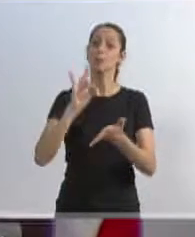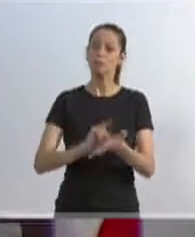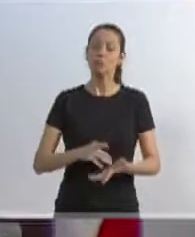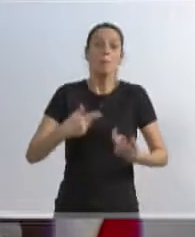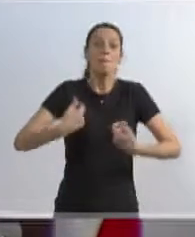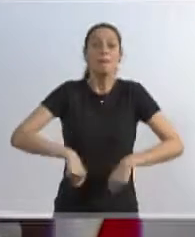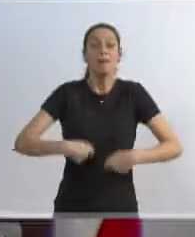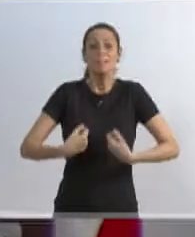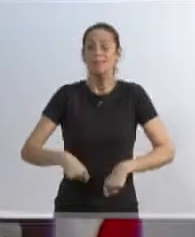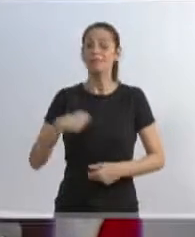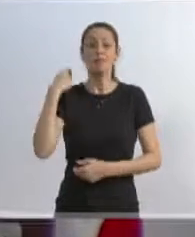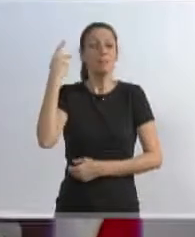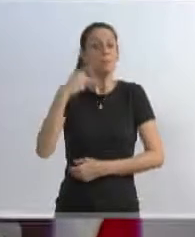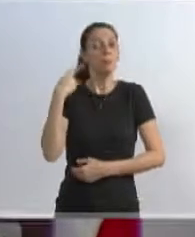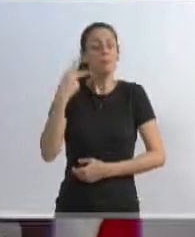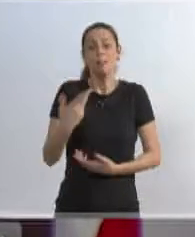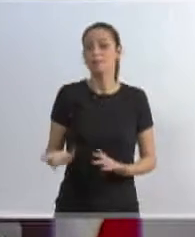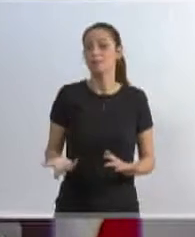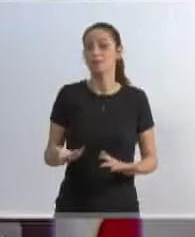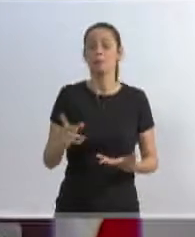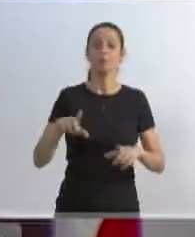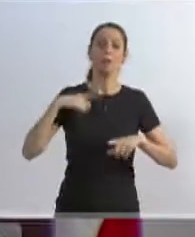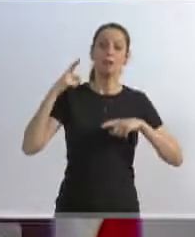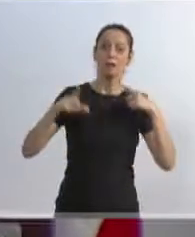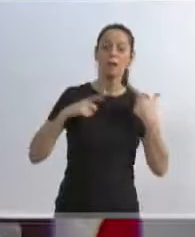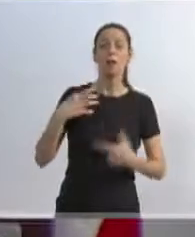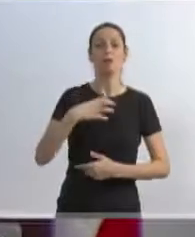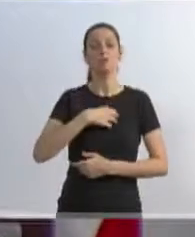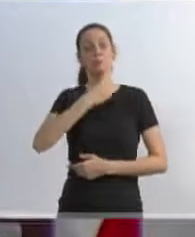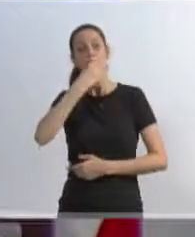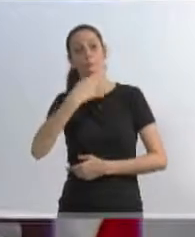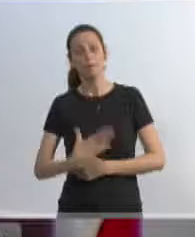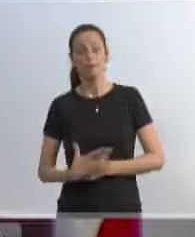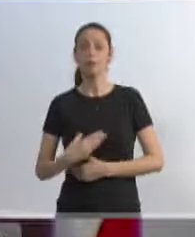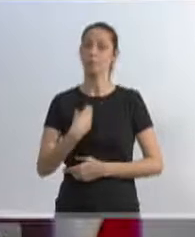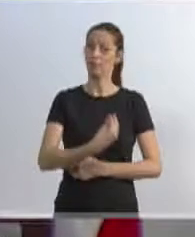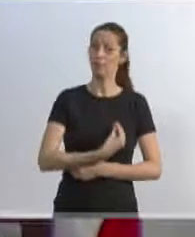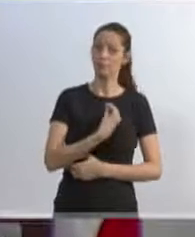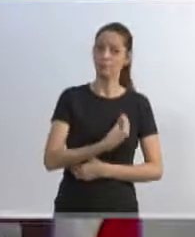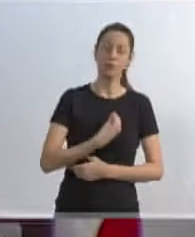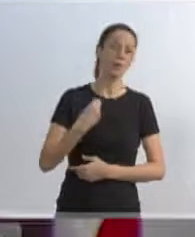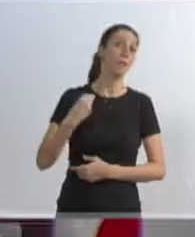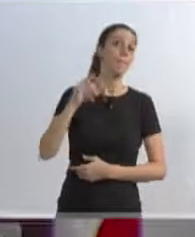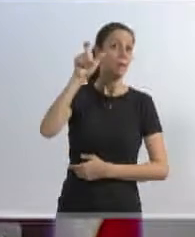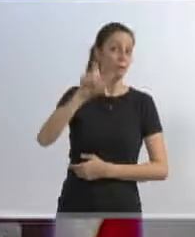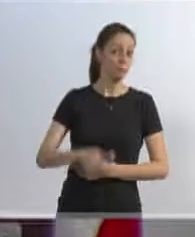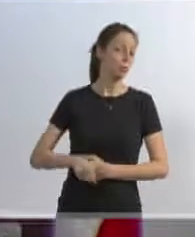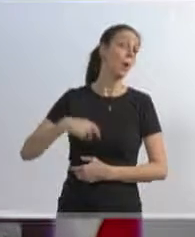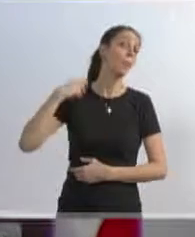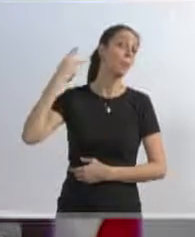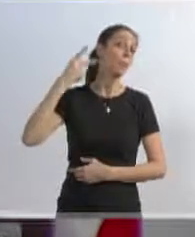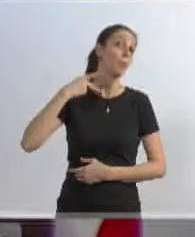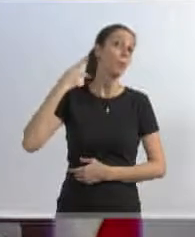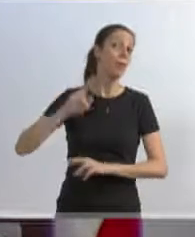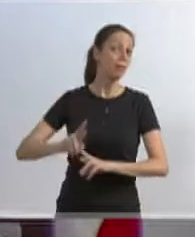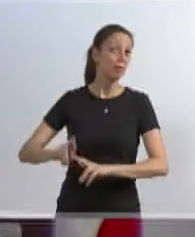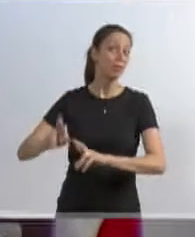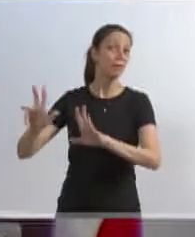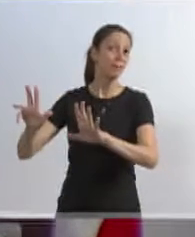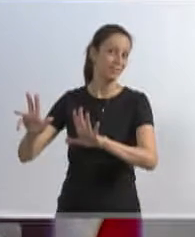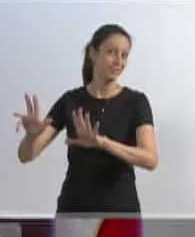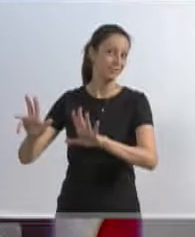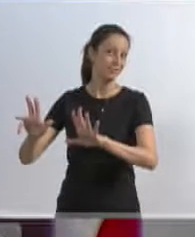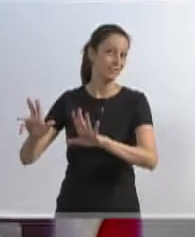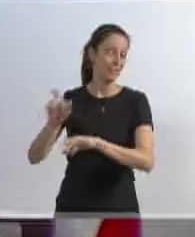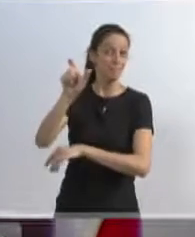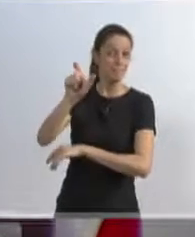da política do bem estar do lazer para vivermos políticos é diferente problemas